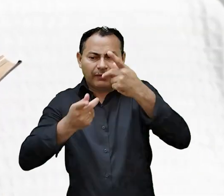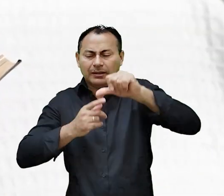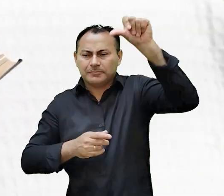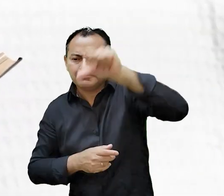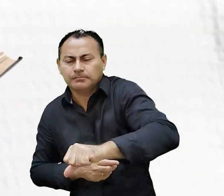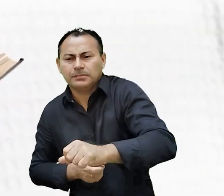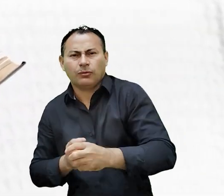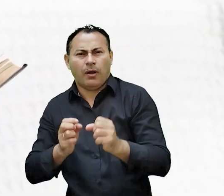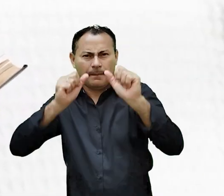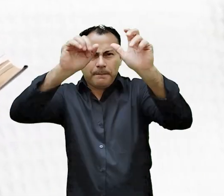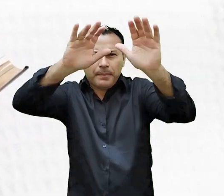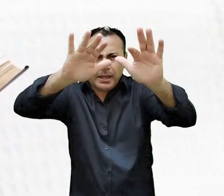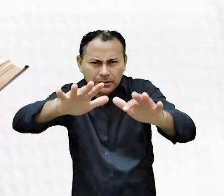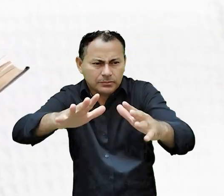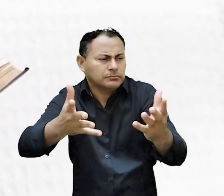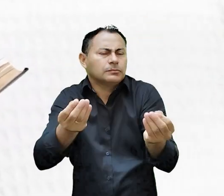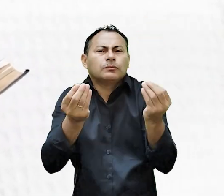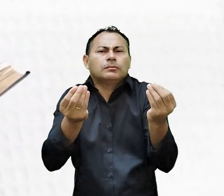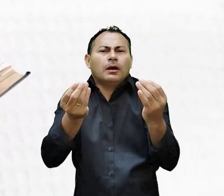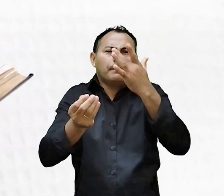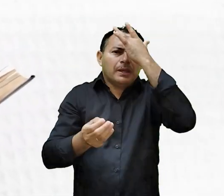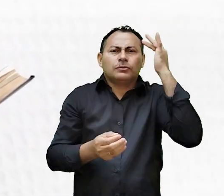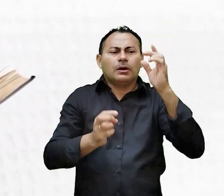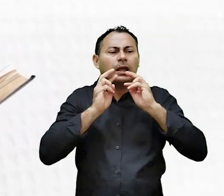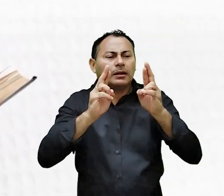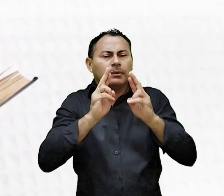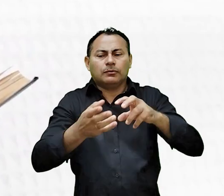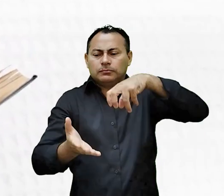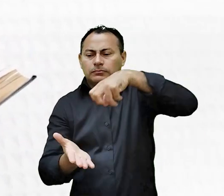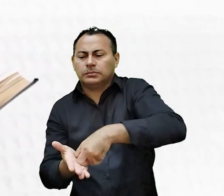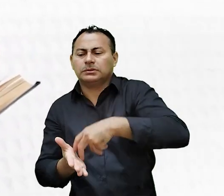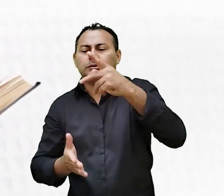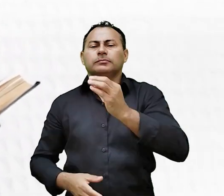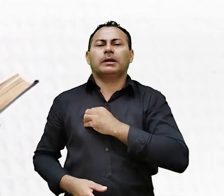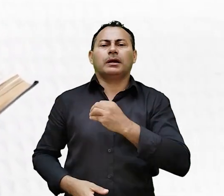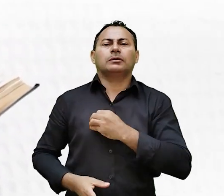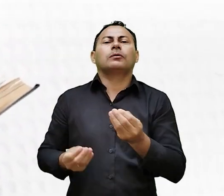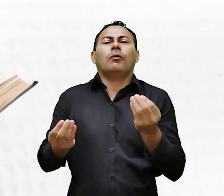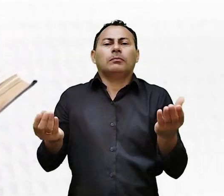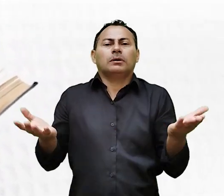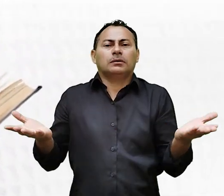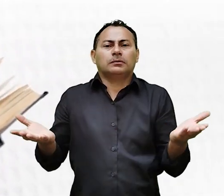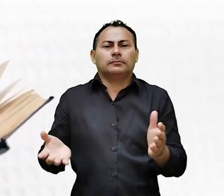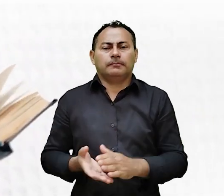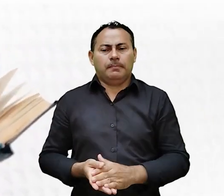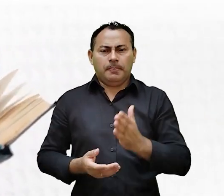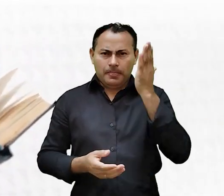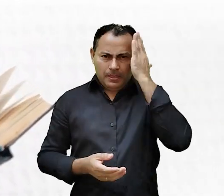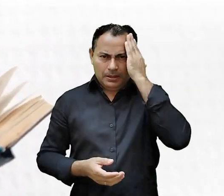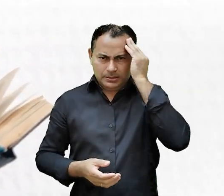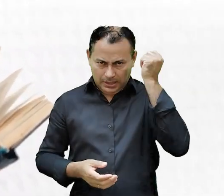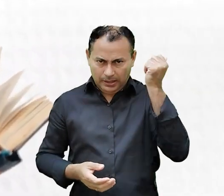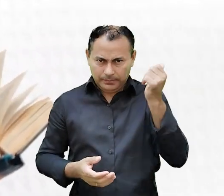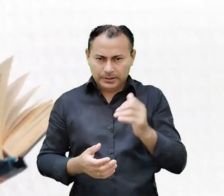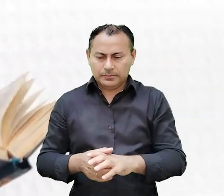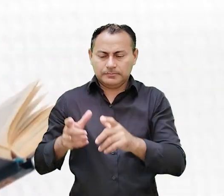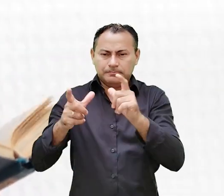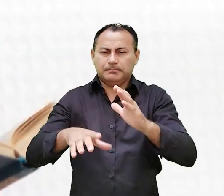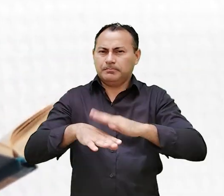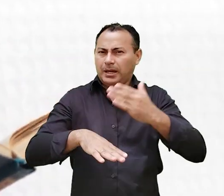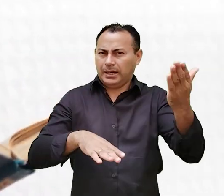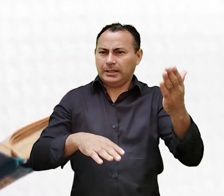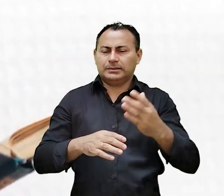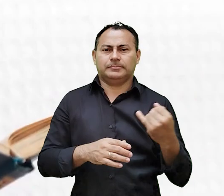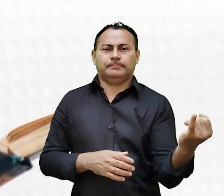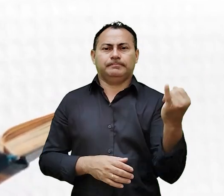vem tanto a desgraça como as bênçãos? Como pode um homem reclamar quando é punido por seus pecados? Sabe, essa é a